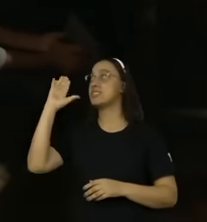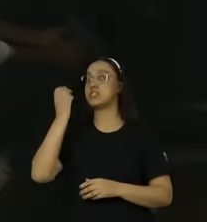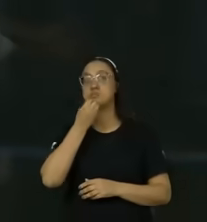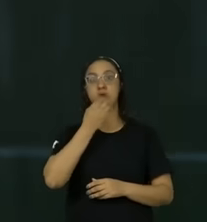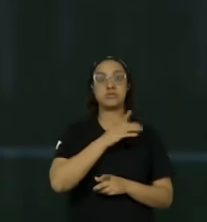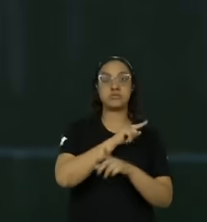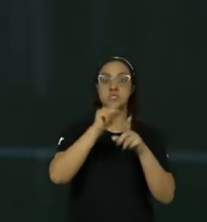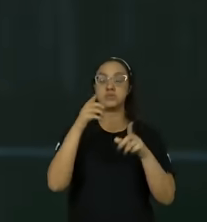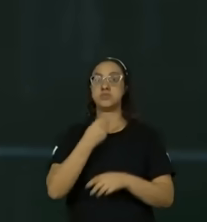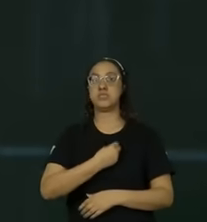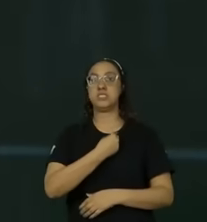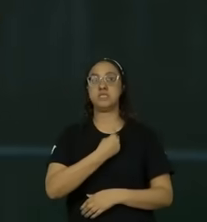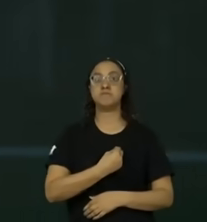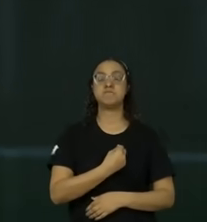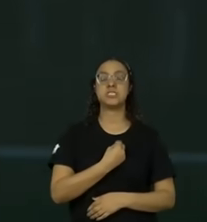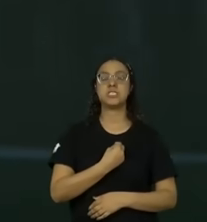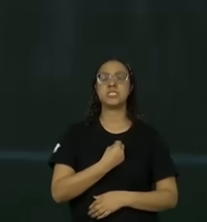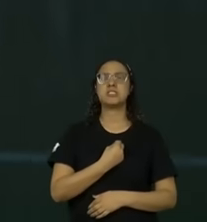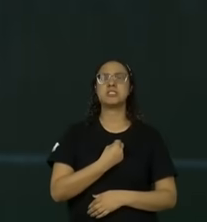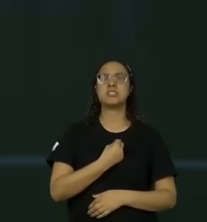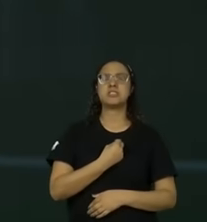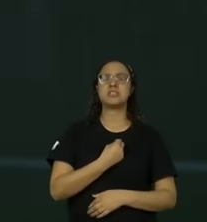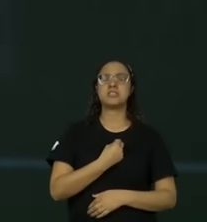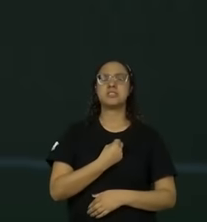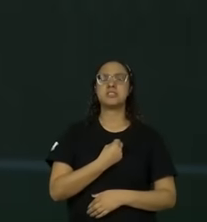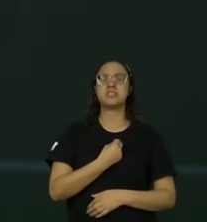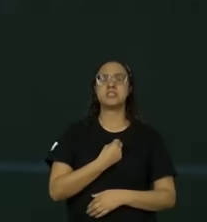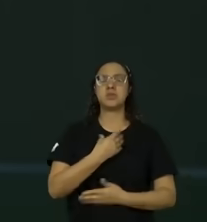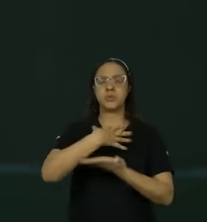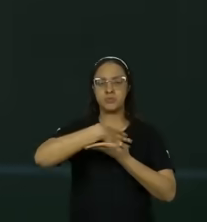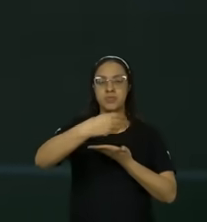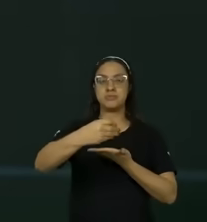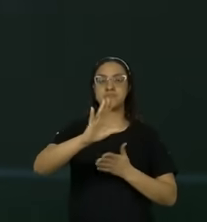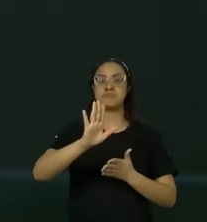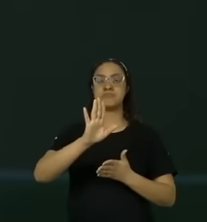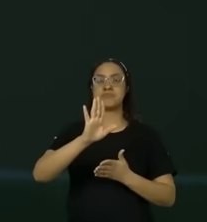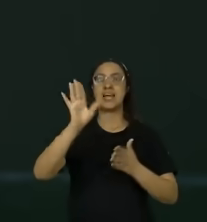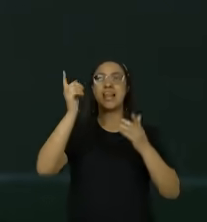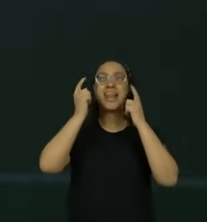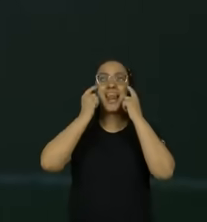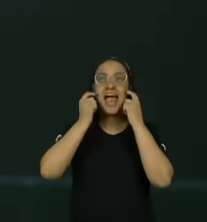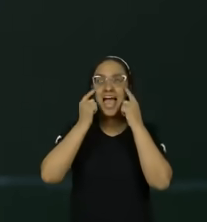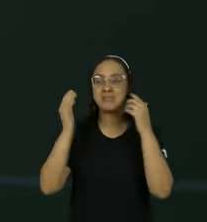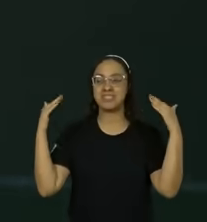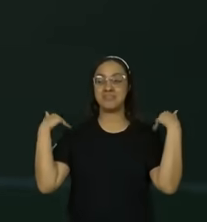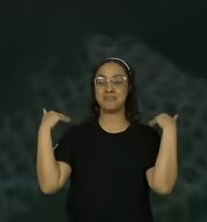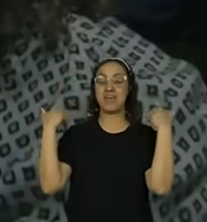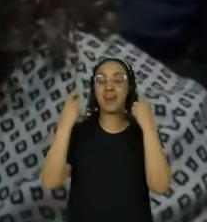coração. A fidelidade de Deus. Fala comigo, lágrimas de alegria. Lágrimas de